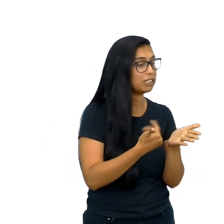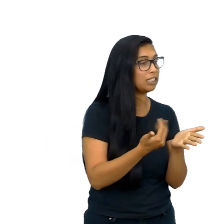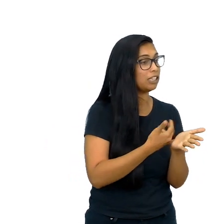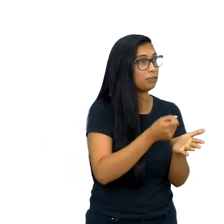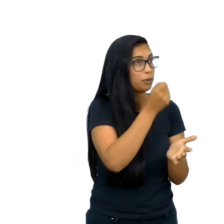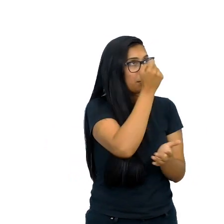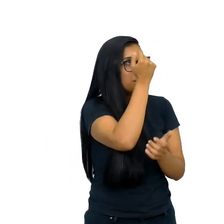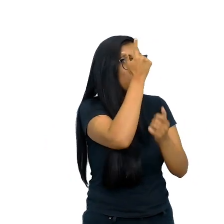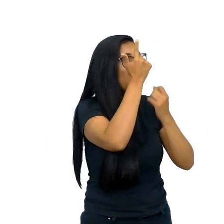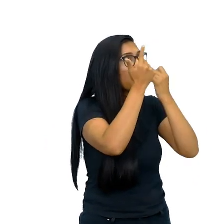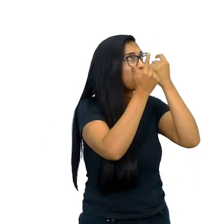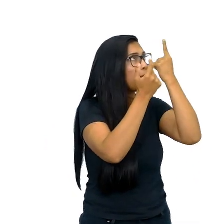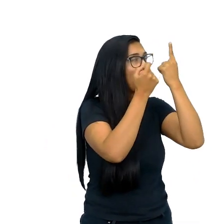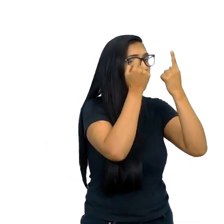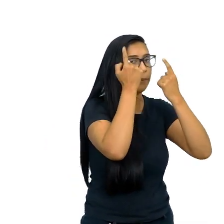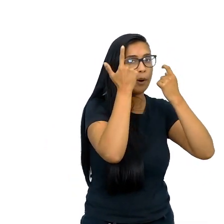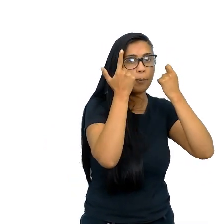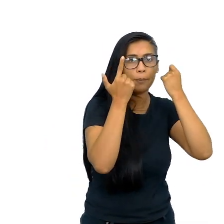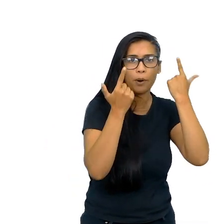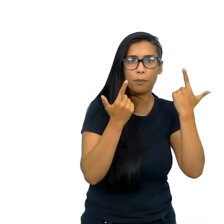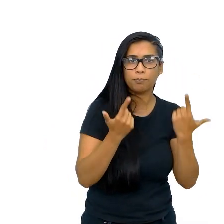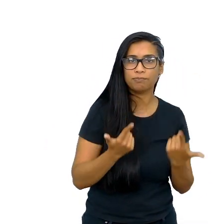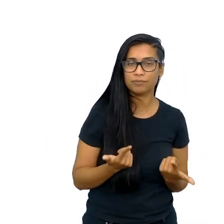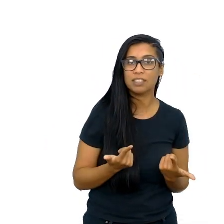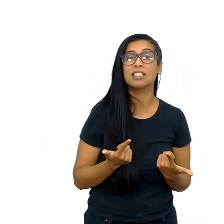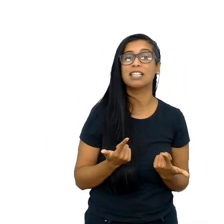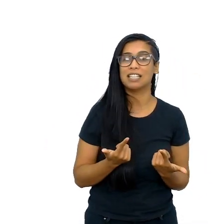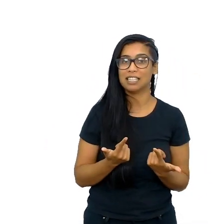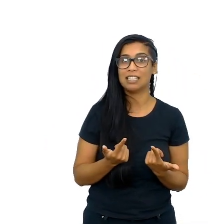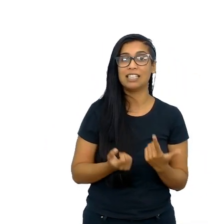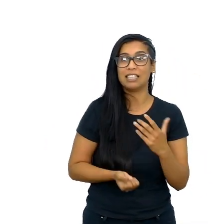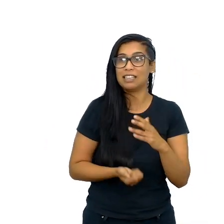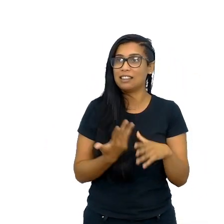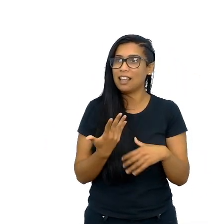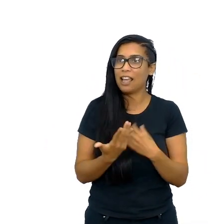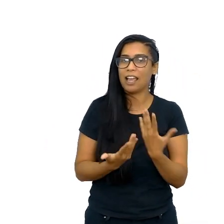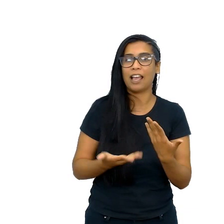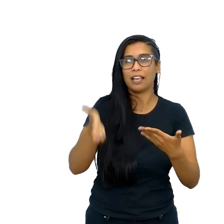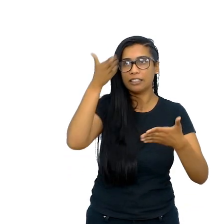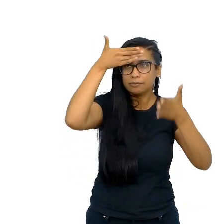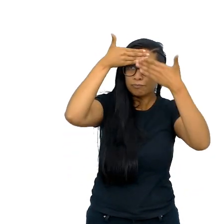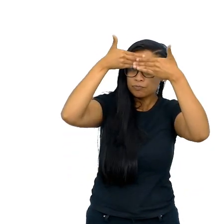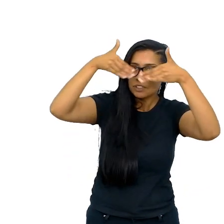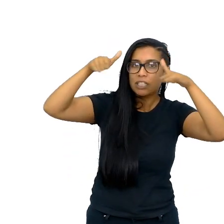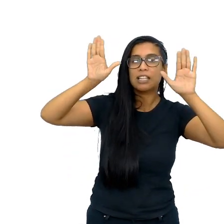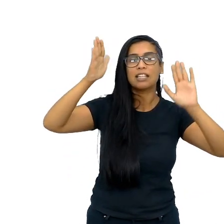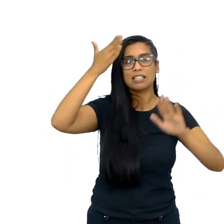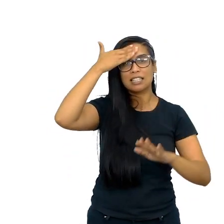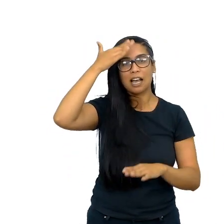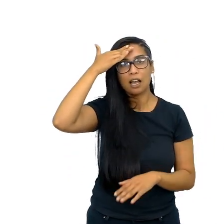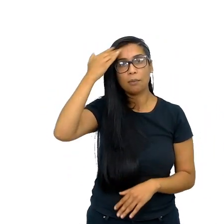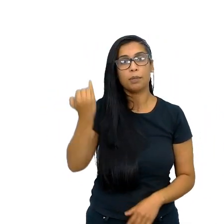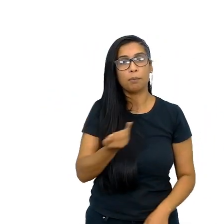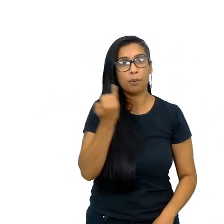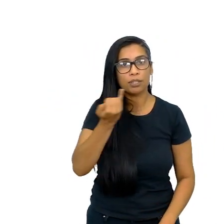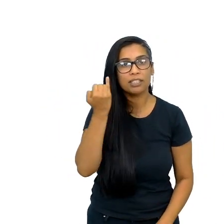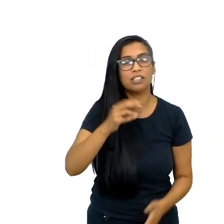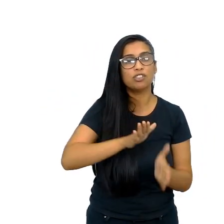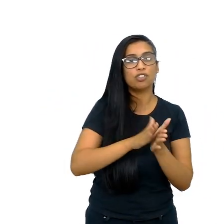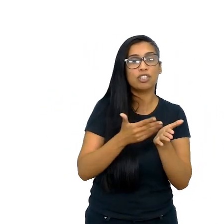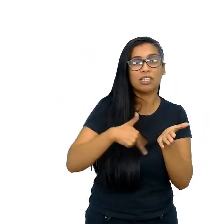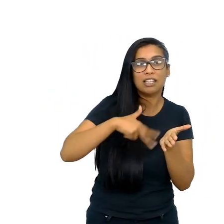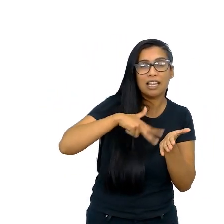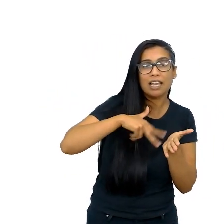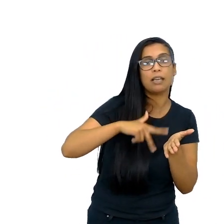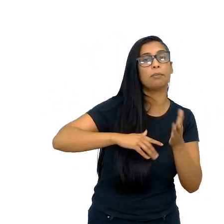em branco, ele sabe da existência das intencionalidades, da esfera de comunicação, há também um suporte, que